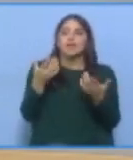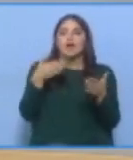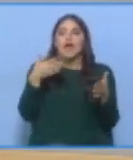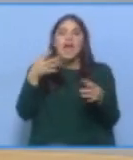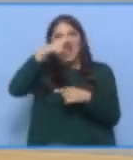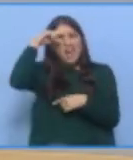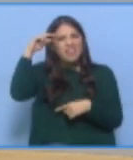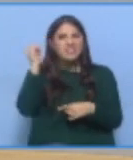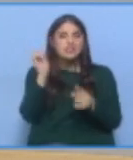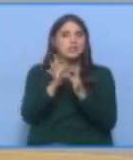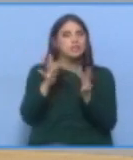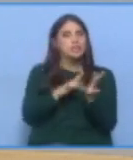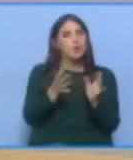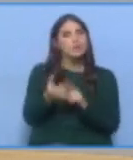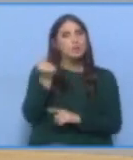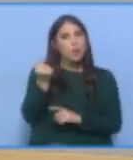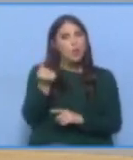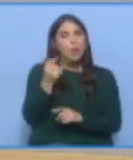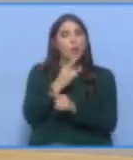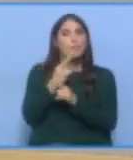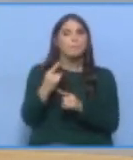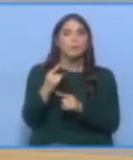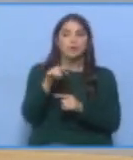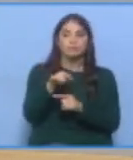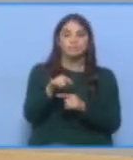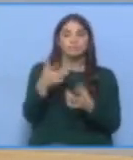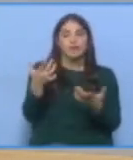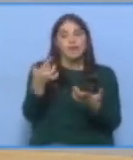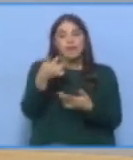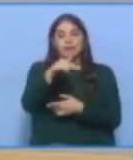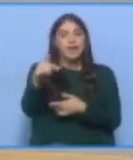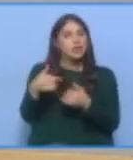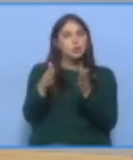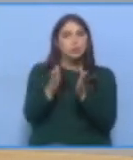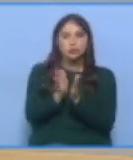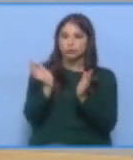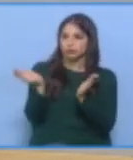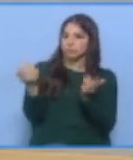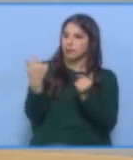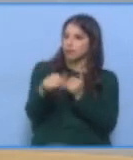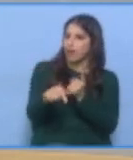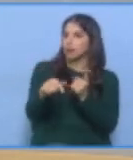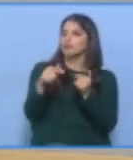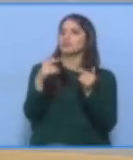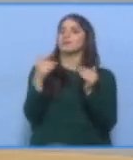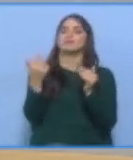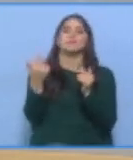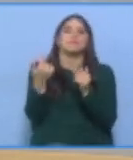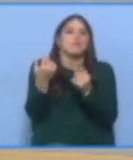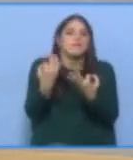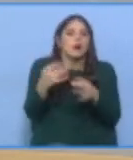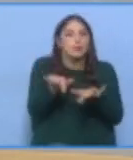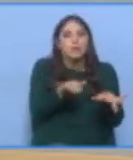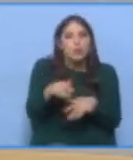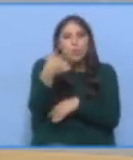não podemos dizer que é mais difícil, porque o Carlo é um exemplo concreto como, tendo todos os meios, mostrou que a santidade é possível, mesmo quando neste ambiente que